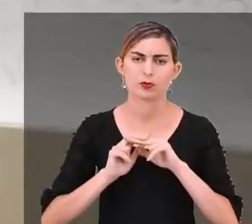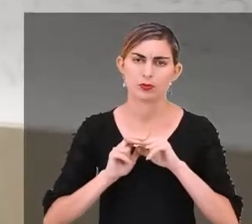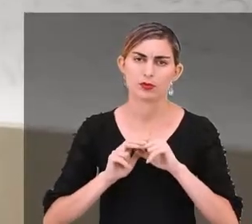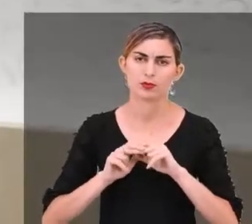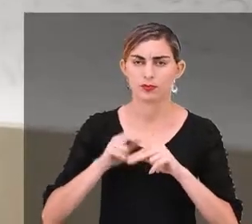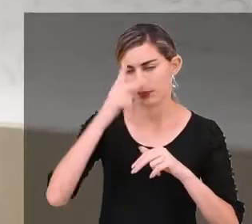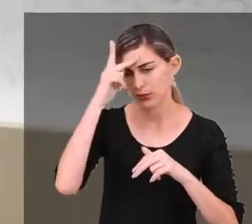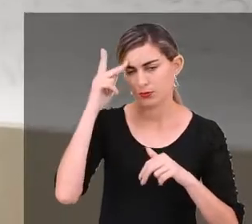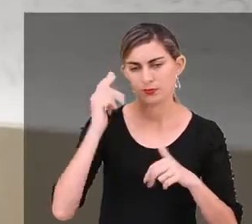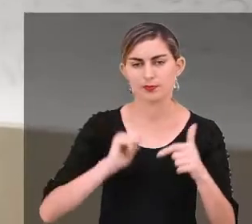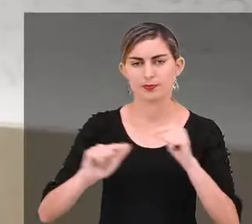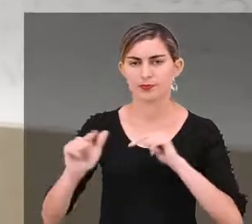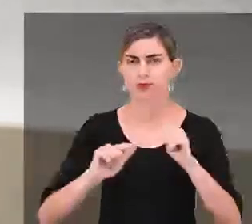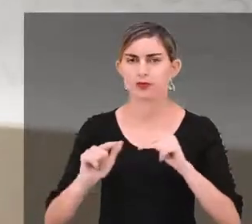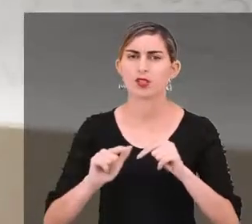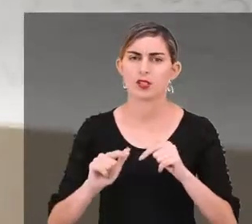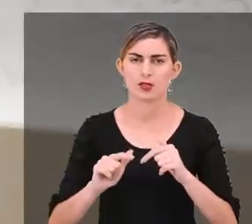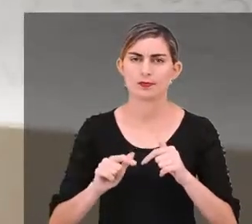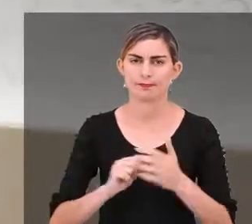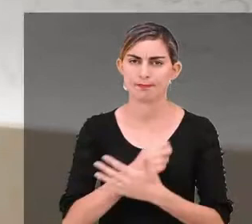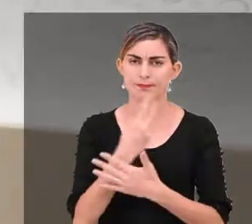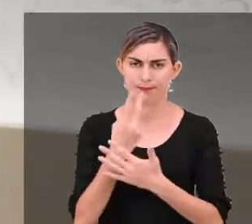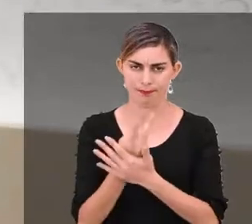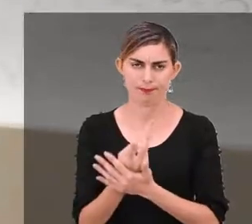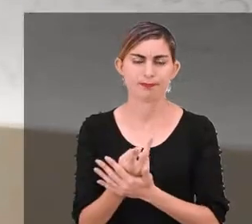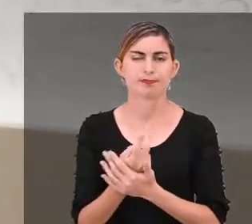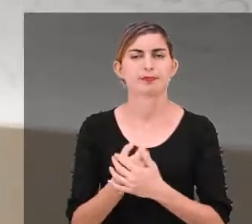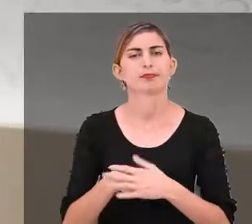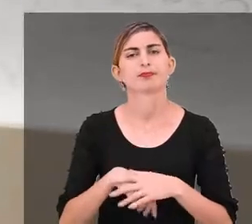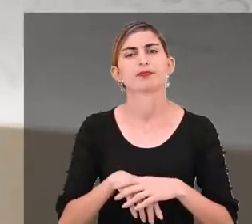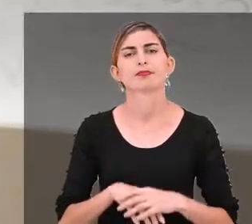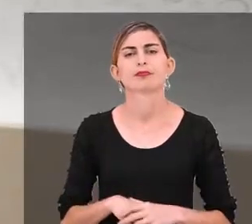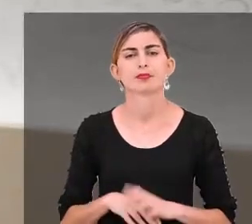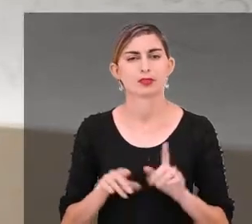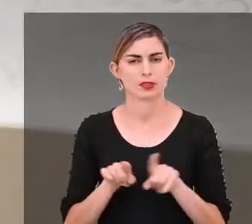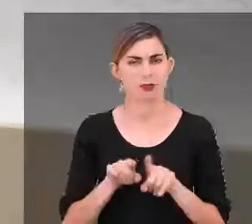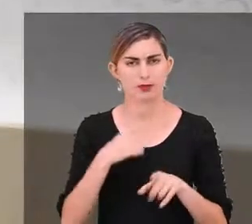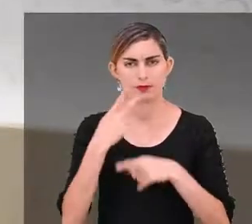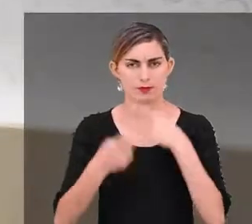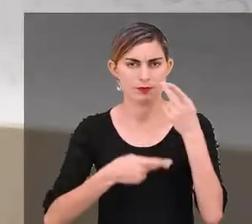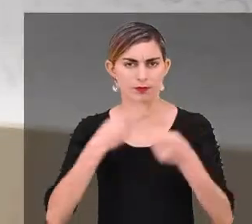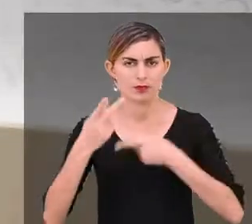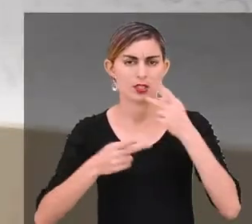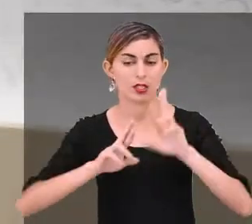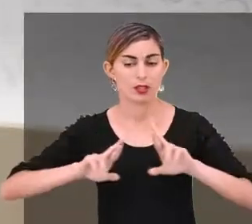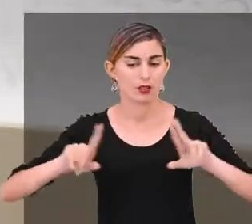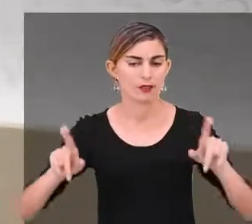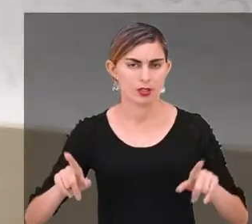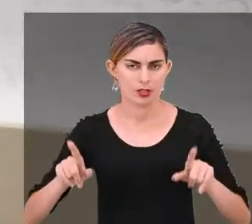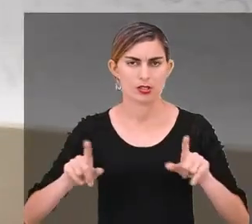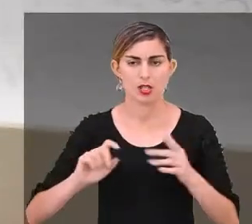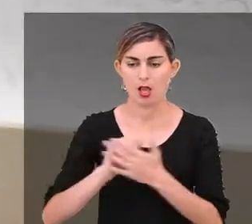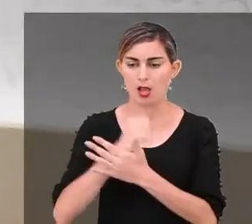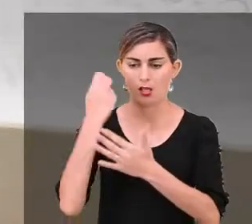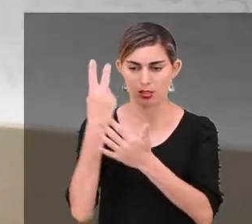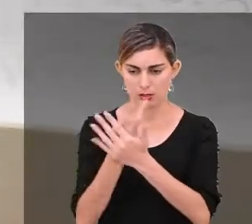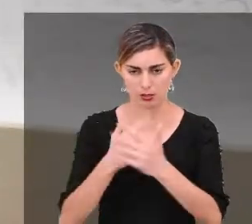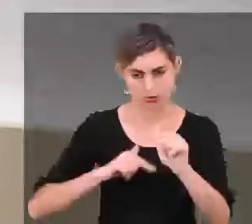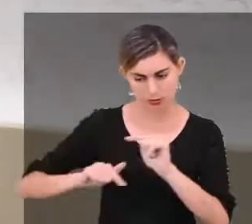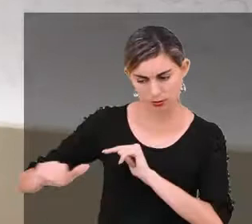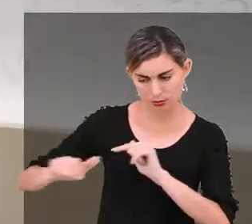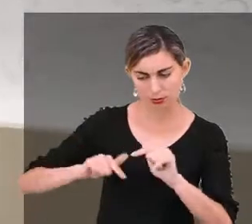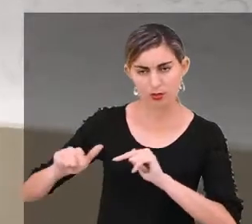esses trabalhadores a sofrer tais acidentes. Falando um pouco a diferença entre acidente